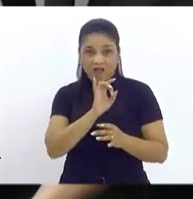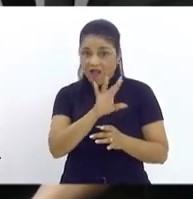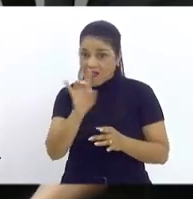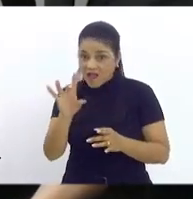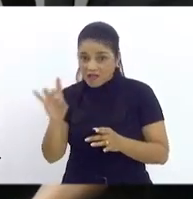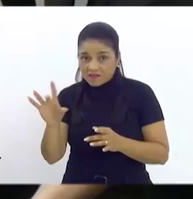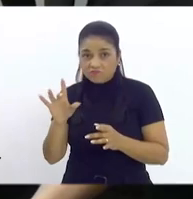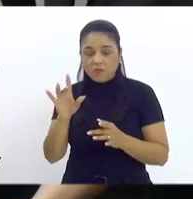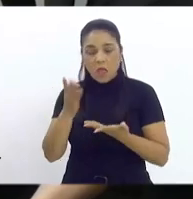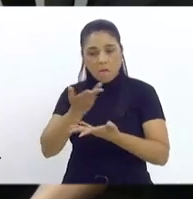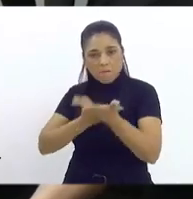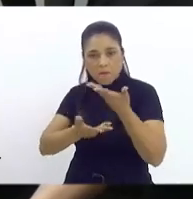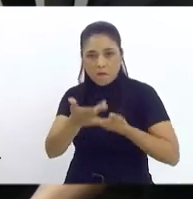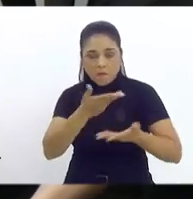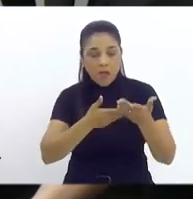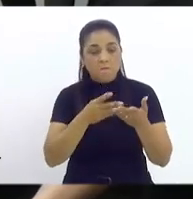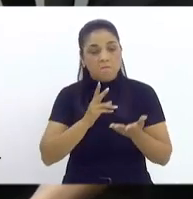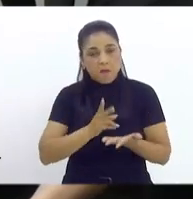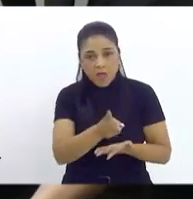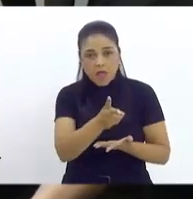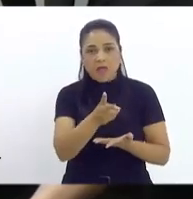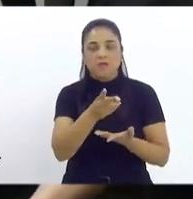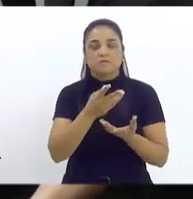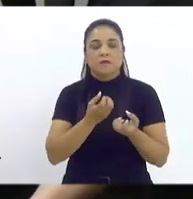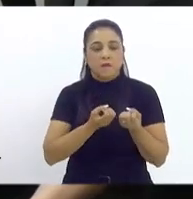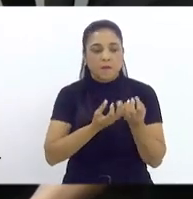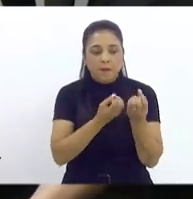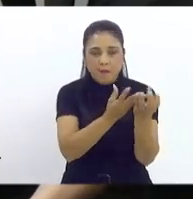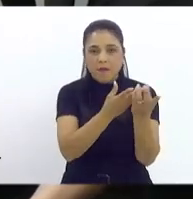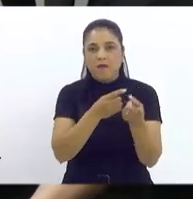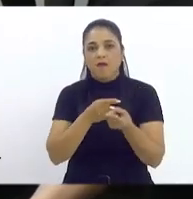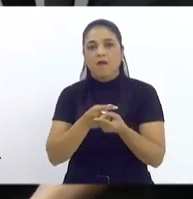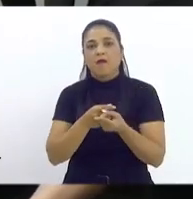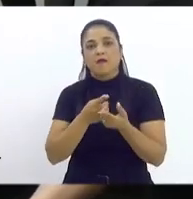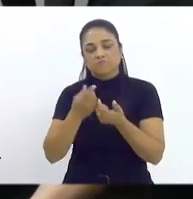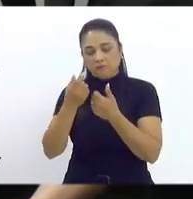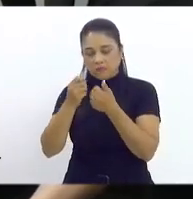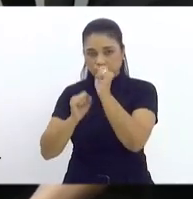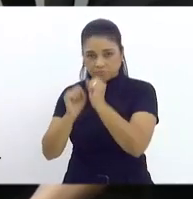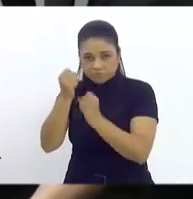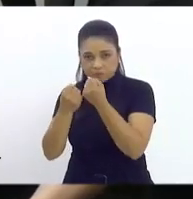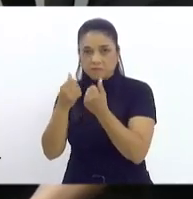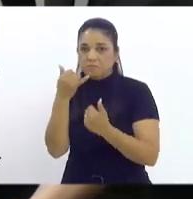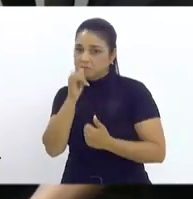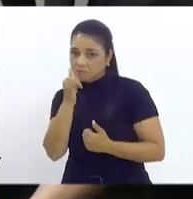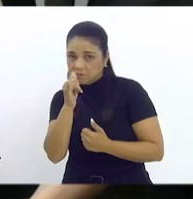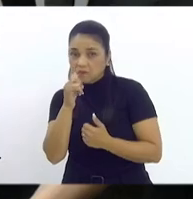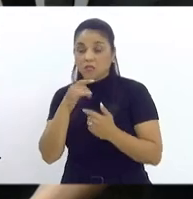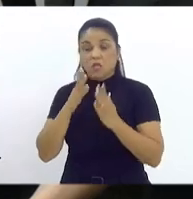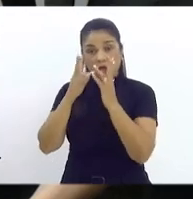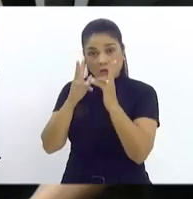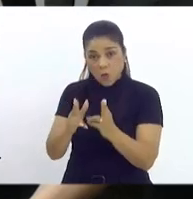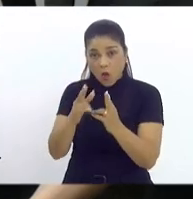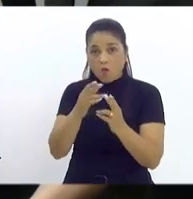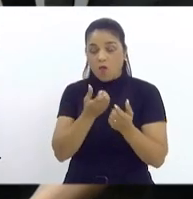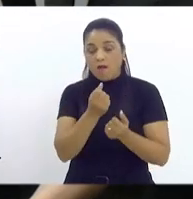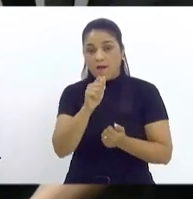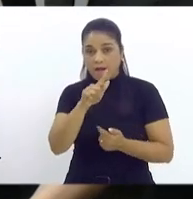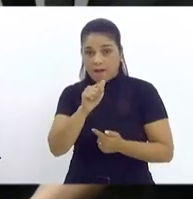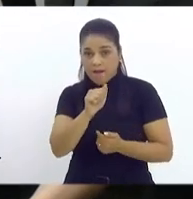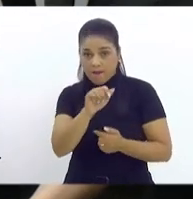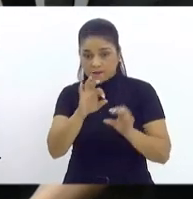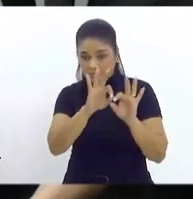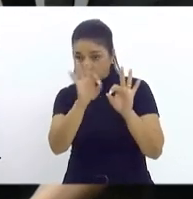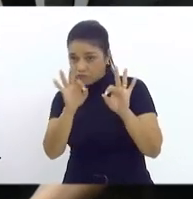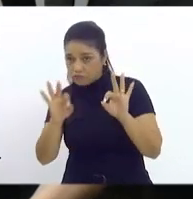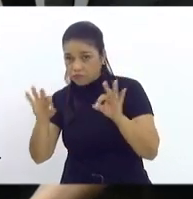rede que entrega o mesmo gás que entrega para uma termoelétrica é o mesmo gás que chega na residência de um cliente consumidor final,